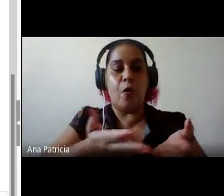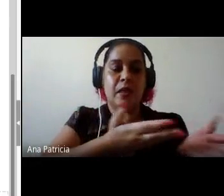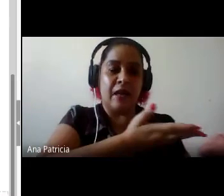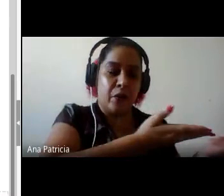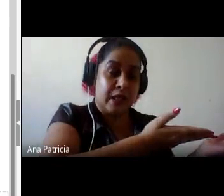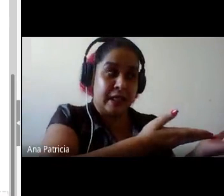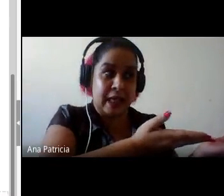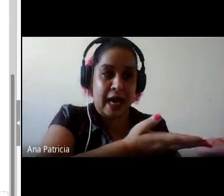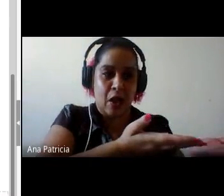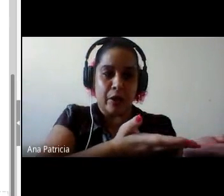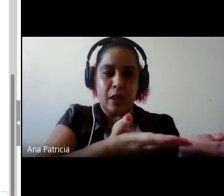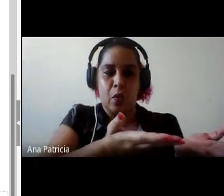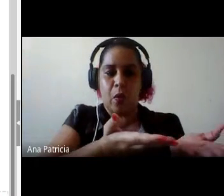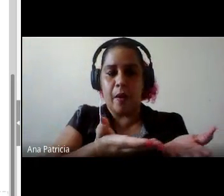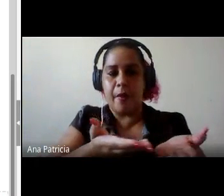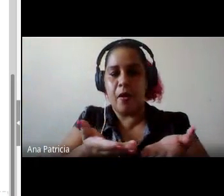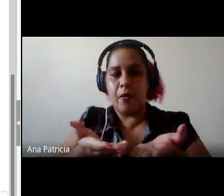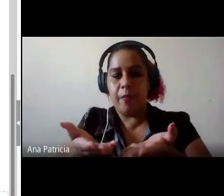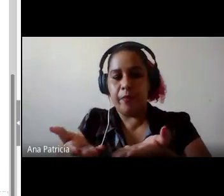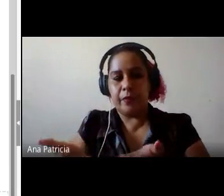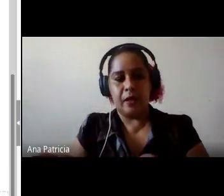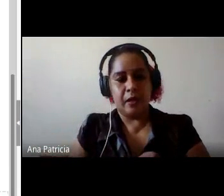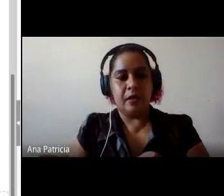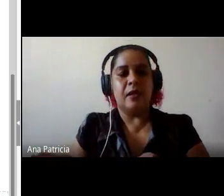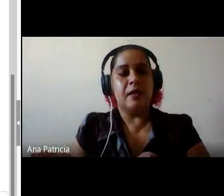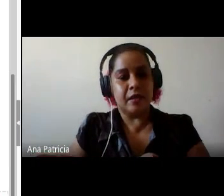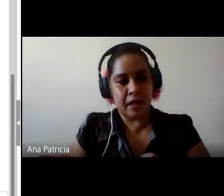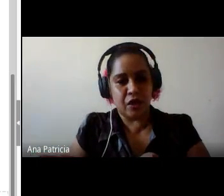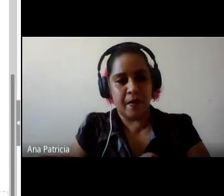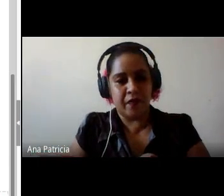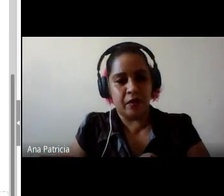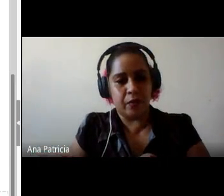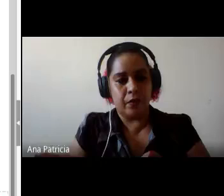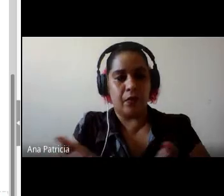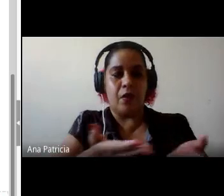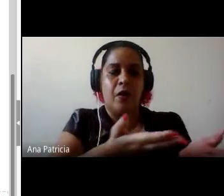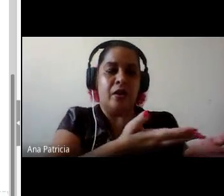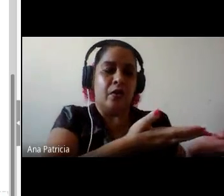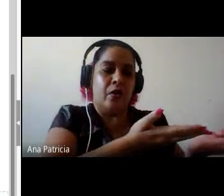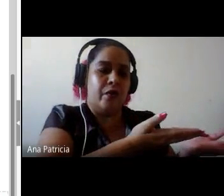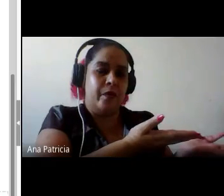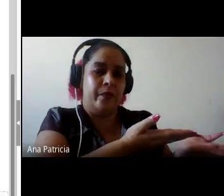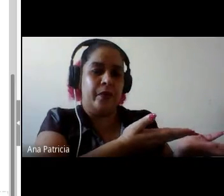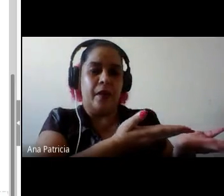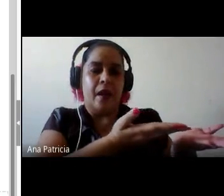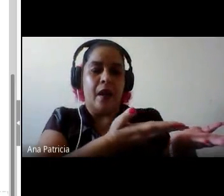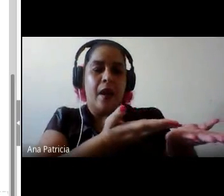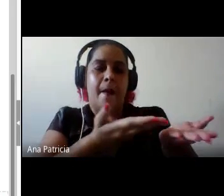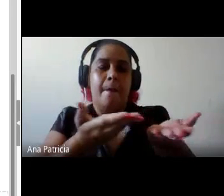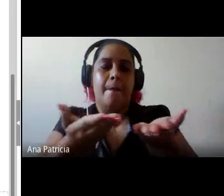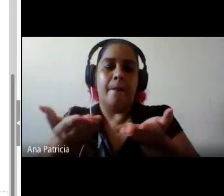Indico como se ele fosse entrar, ó, indico com a mão. Seja bem-vindo. Ó, de novo.